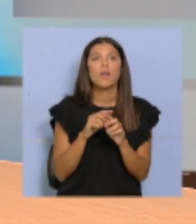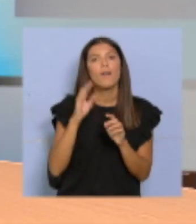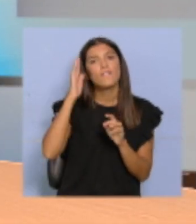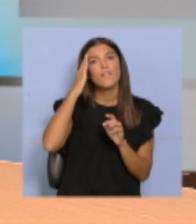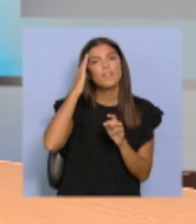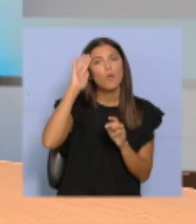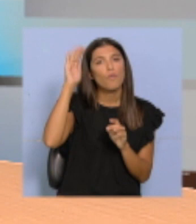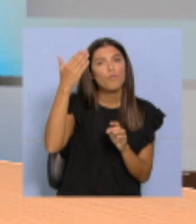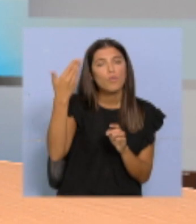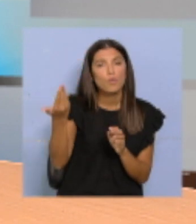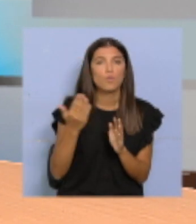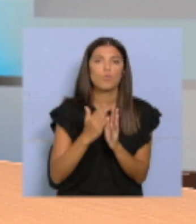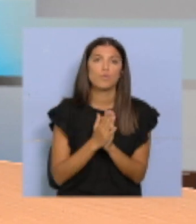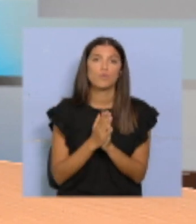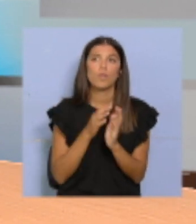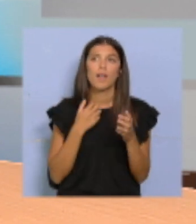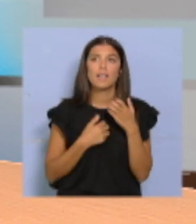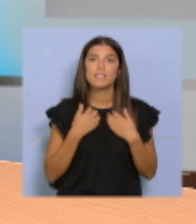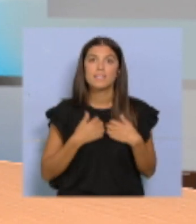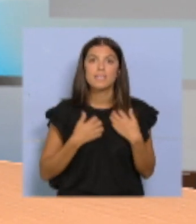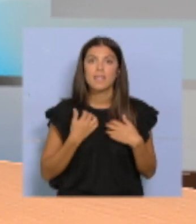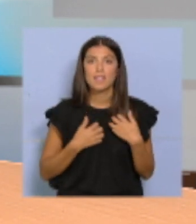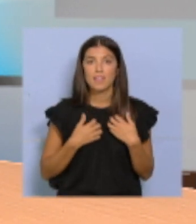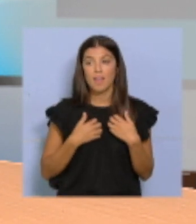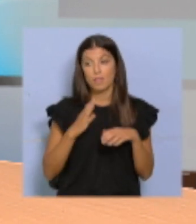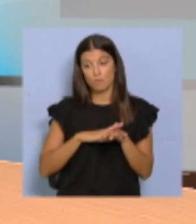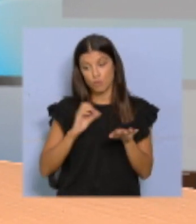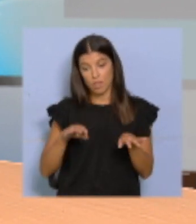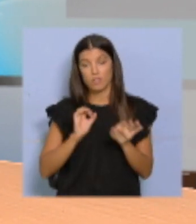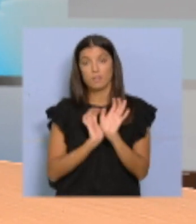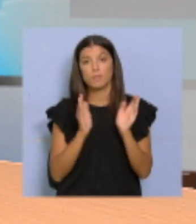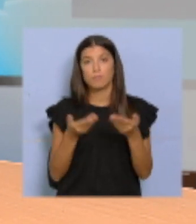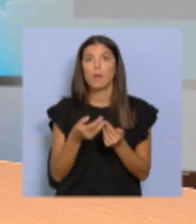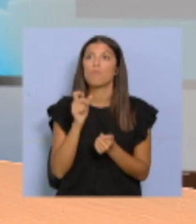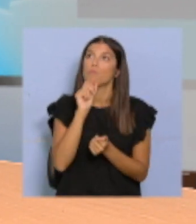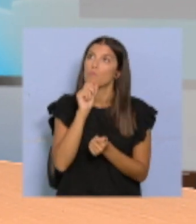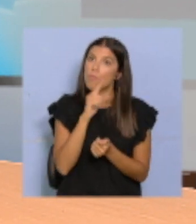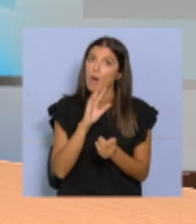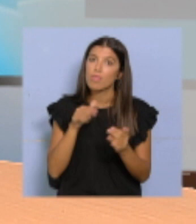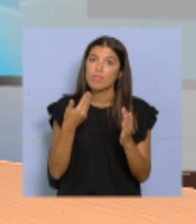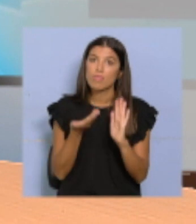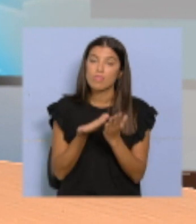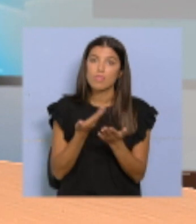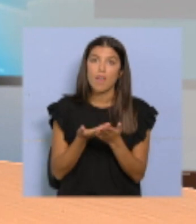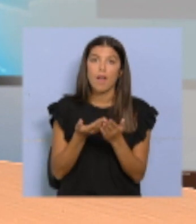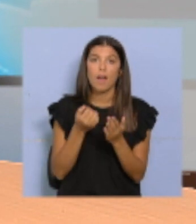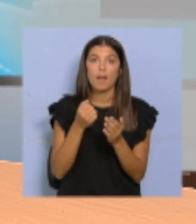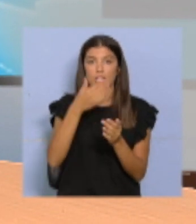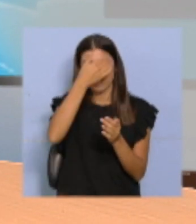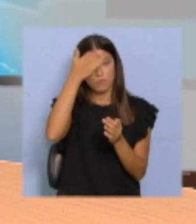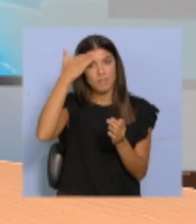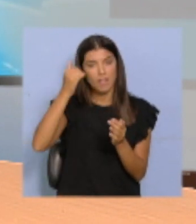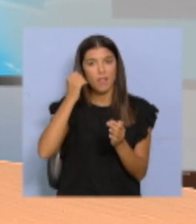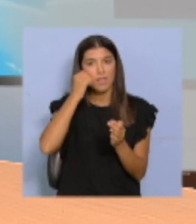tempos? A ansiedade provocada pela pandemia pode, de facto, agravar este problema da saúde mental?